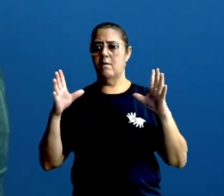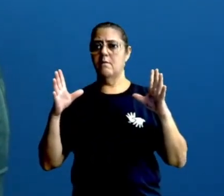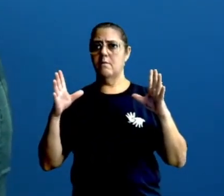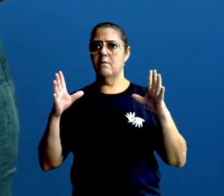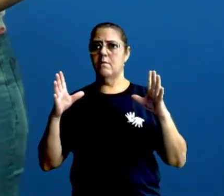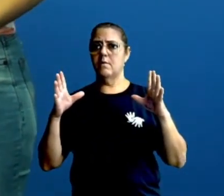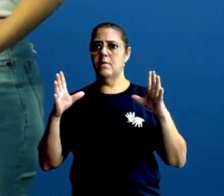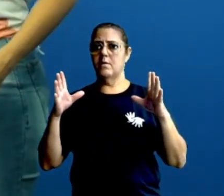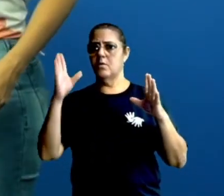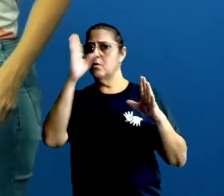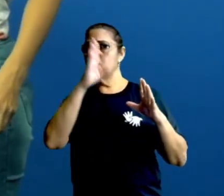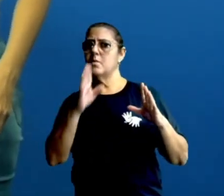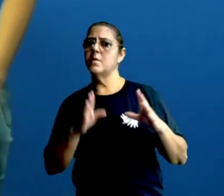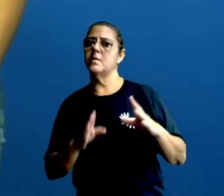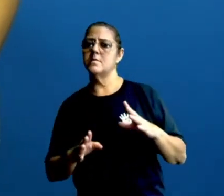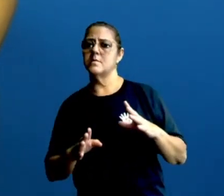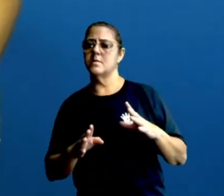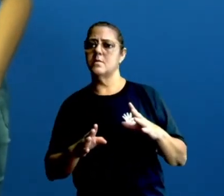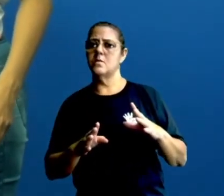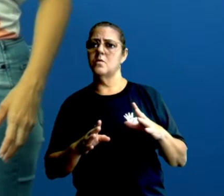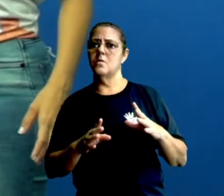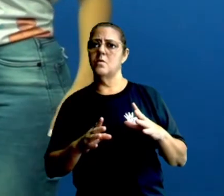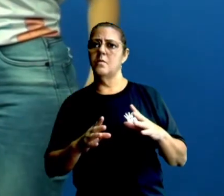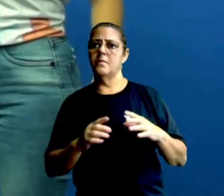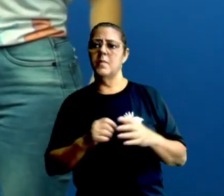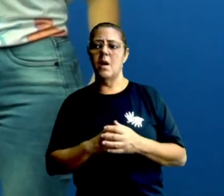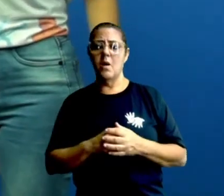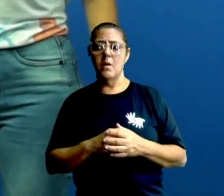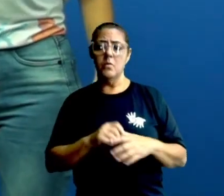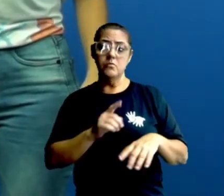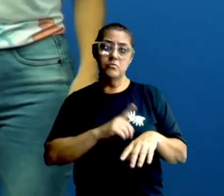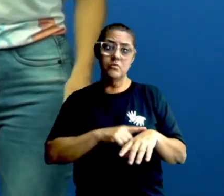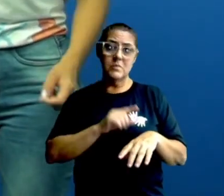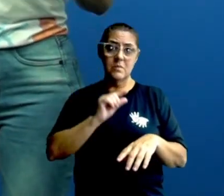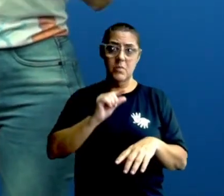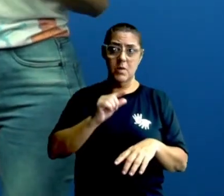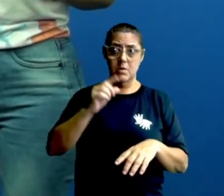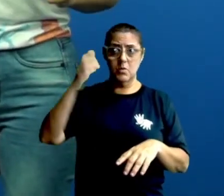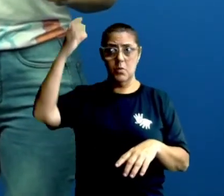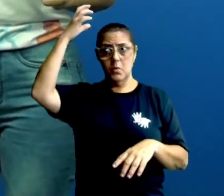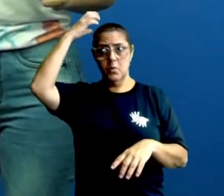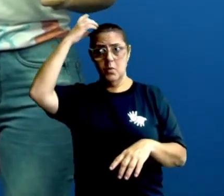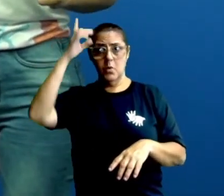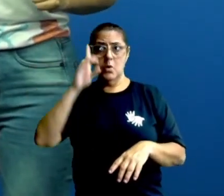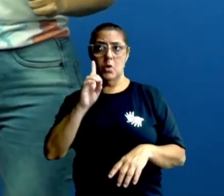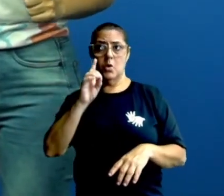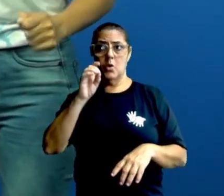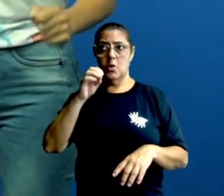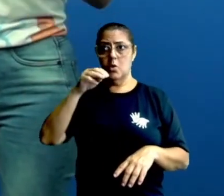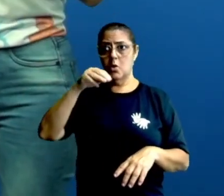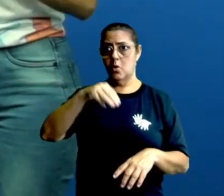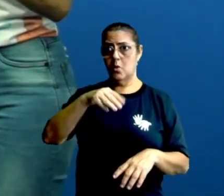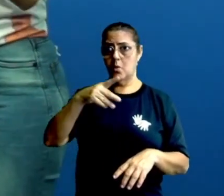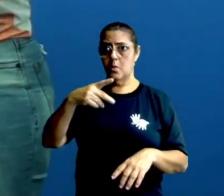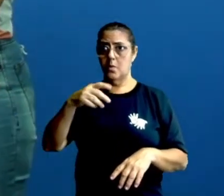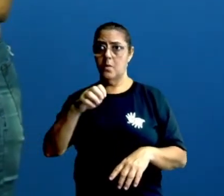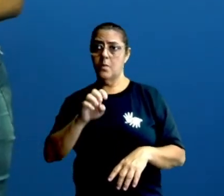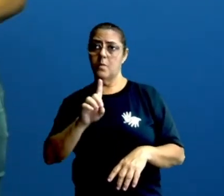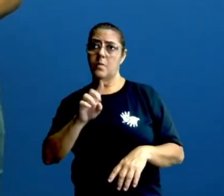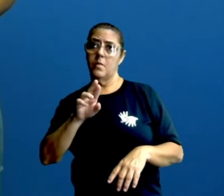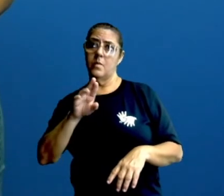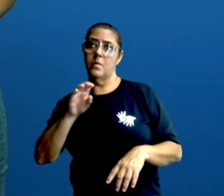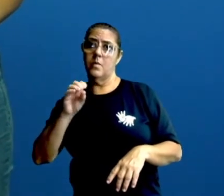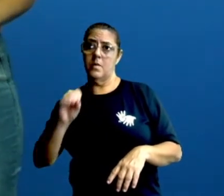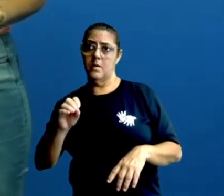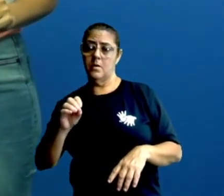a independência do Brasil um pouco tempo antes de Dom Pedro fazer. Então, se em 7 de setembro